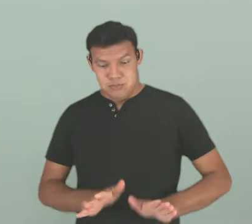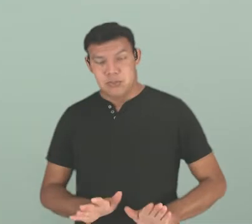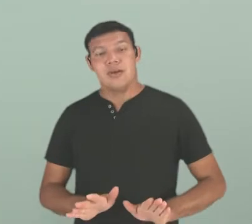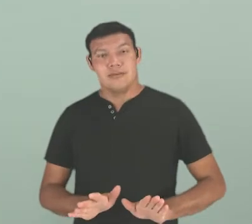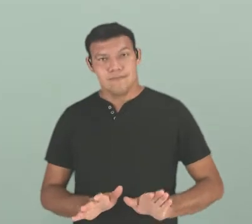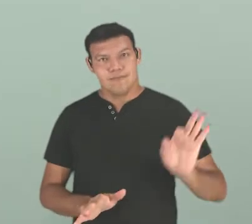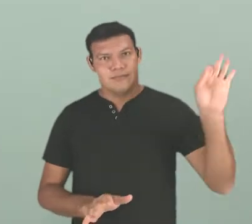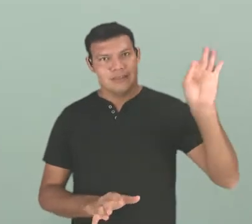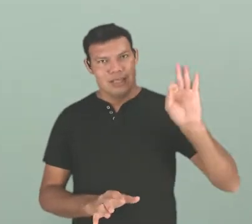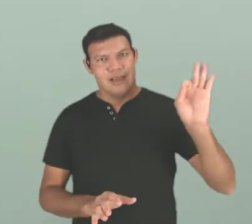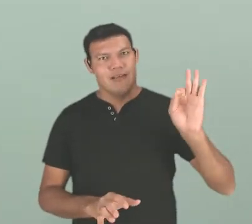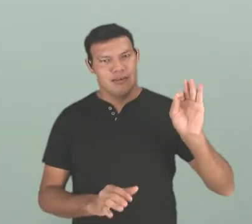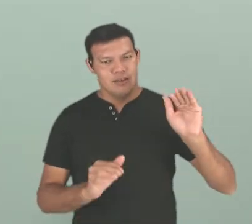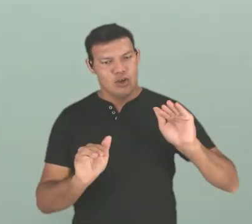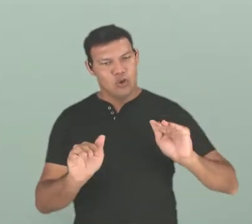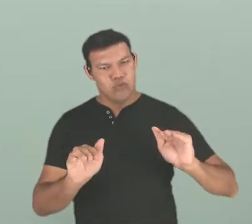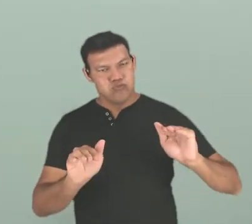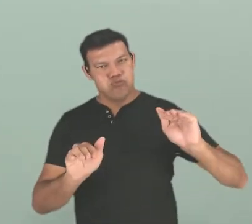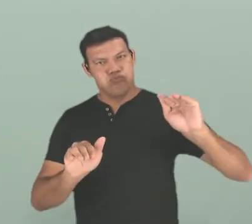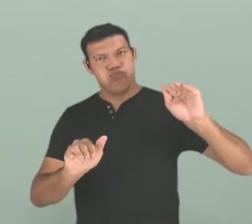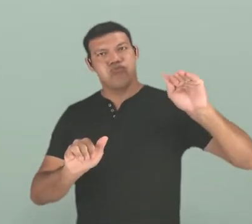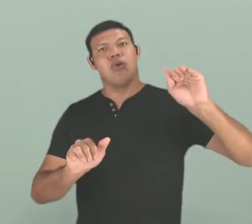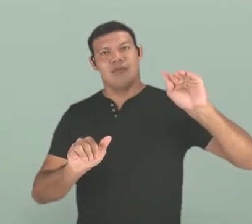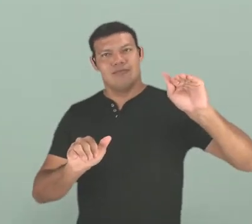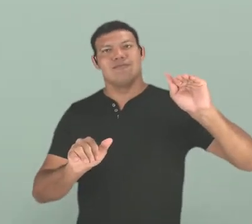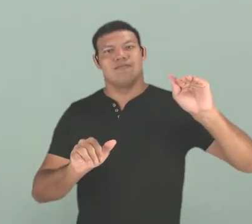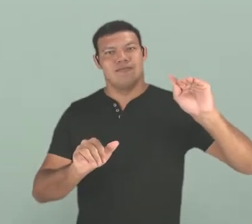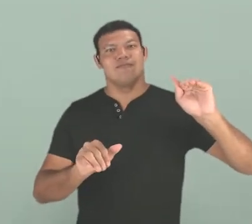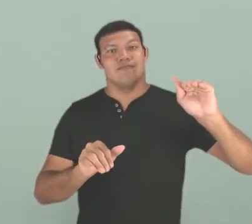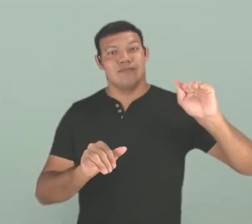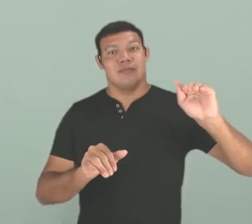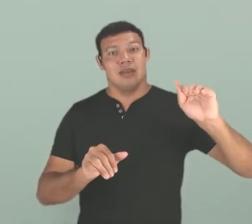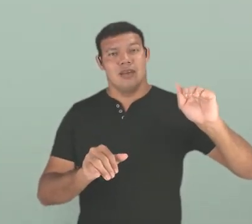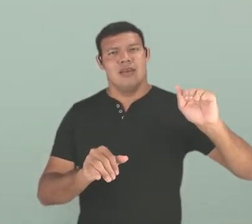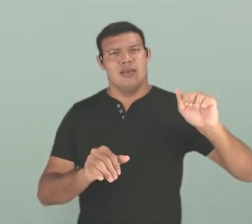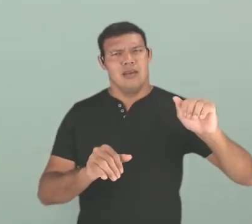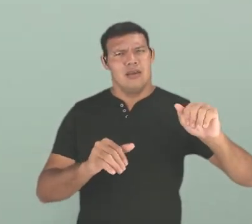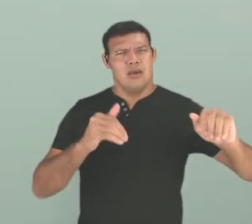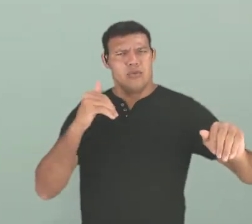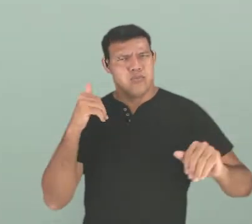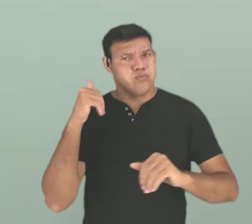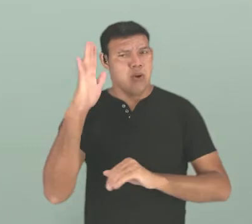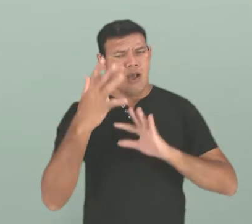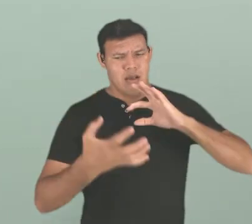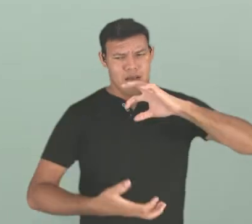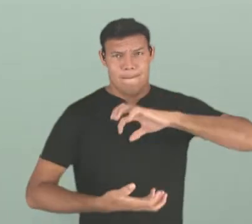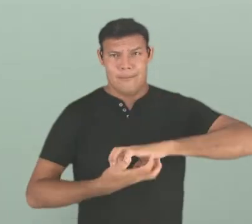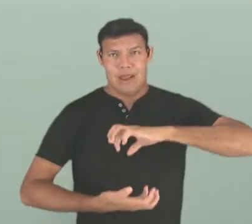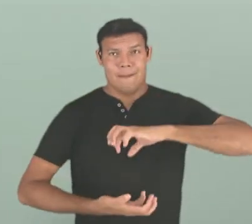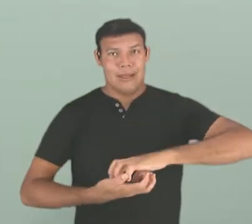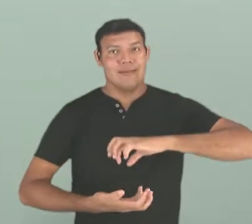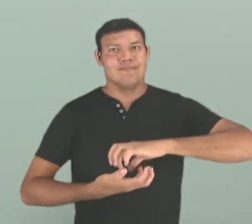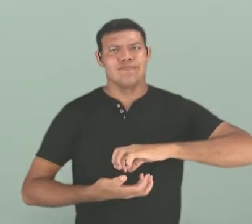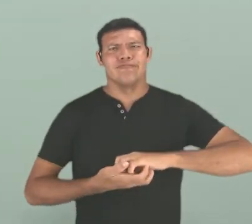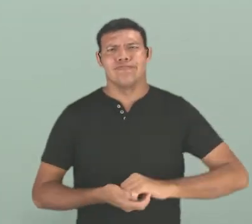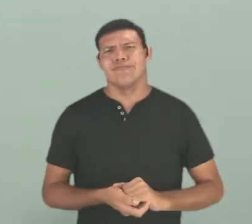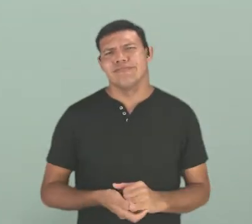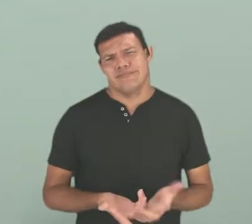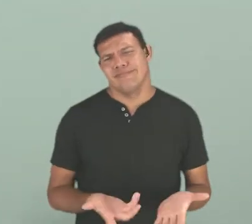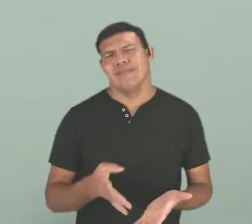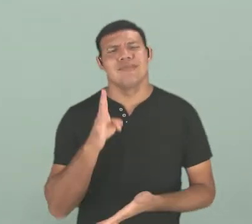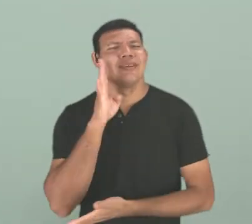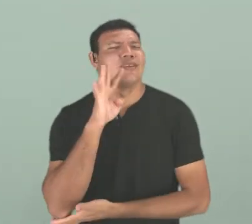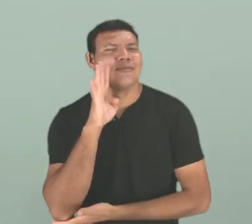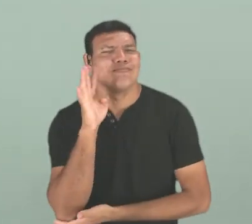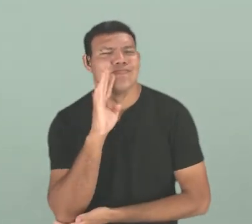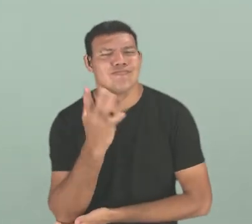pessoas vivem mais, então eu terei um país com um elevado número de idosos. Aí o que tem a ver? Os idosos são tão legais, né?